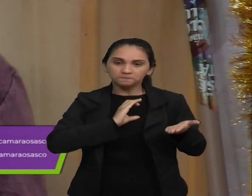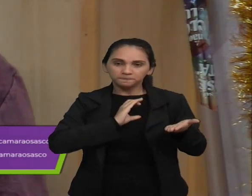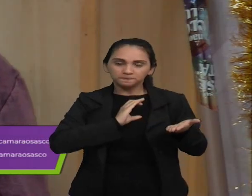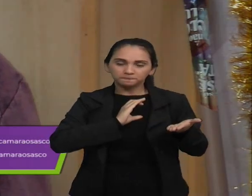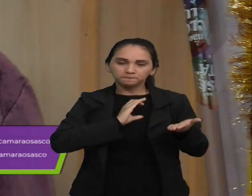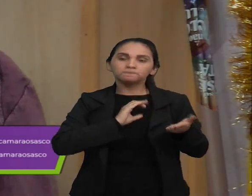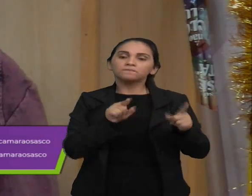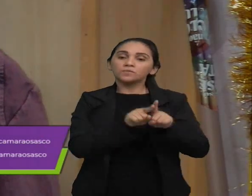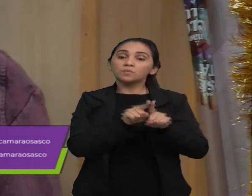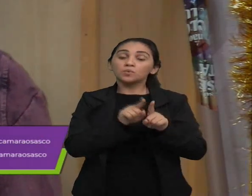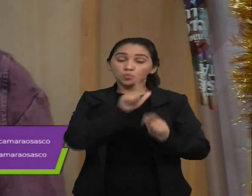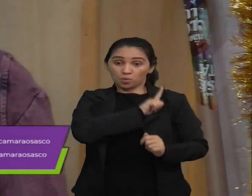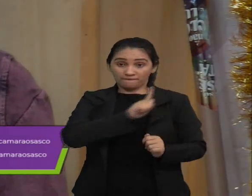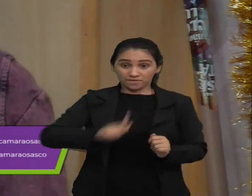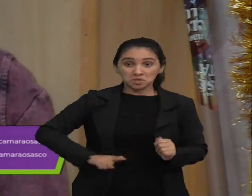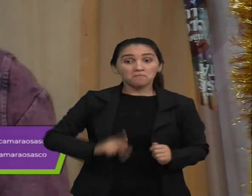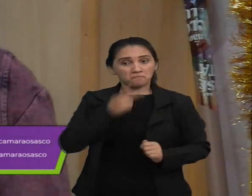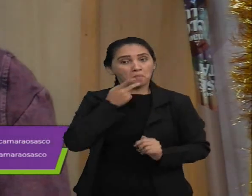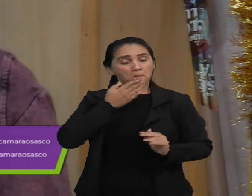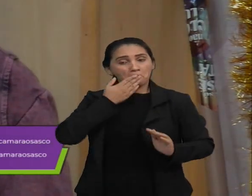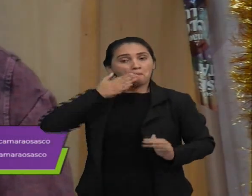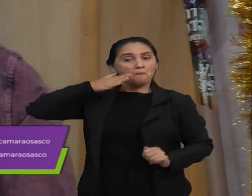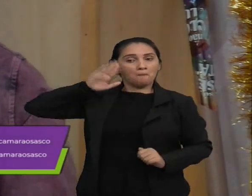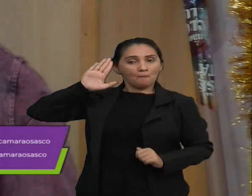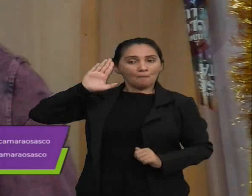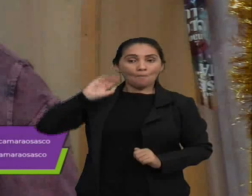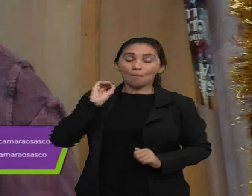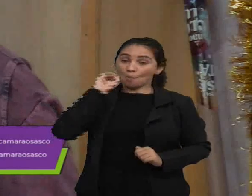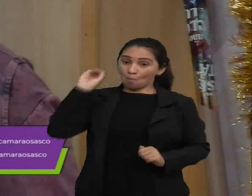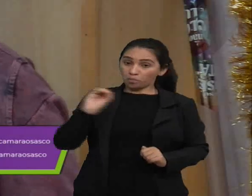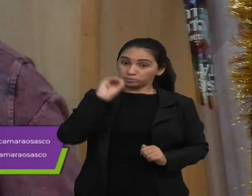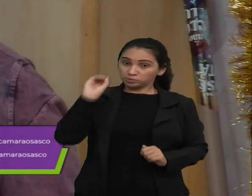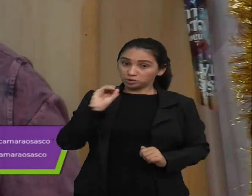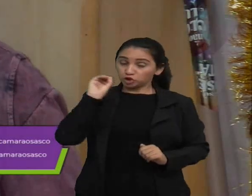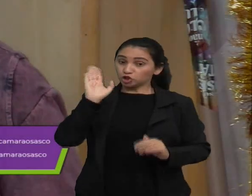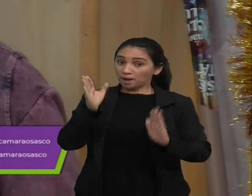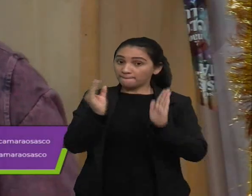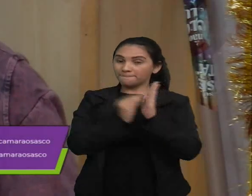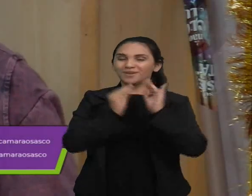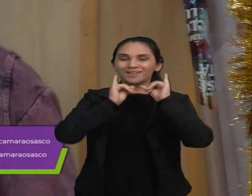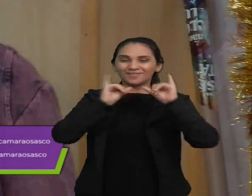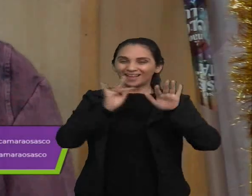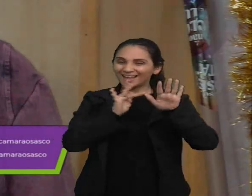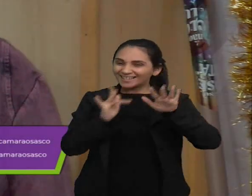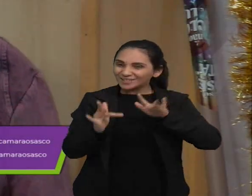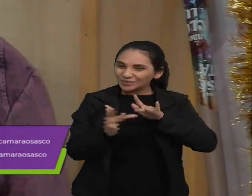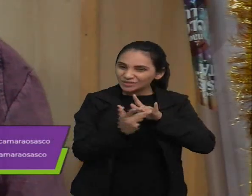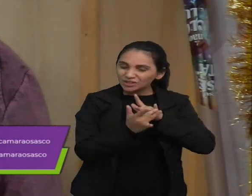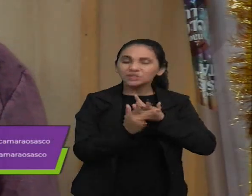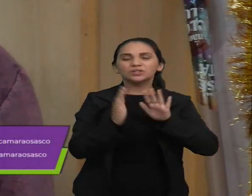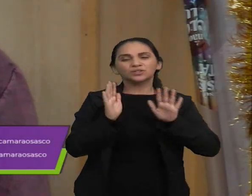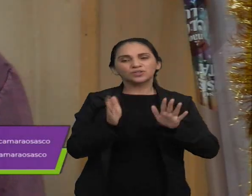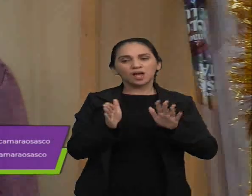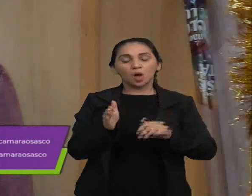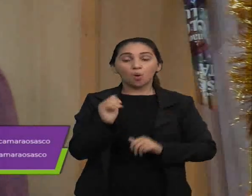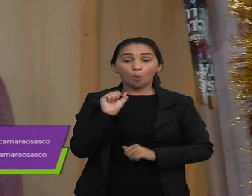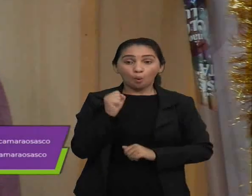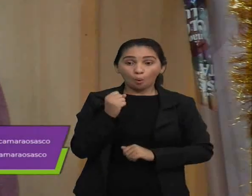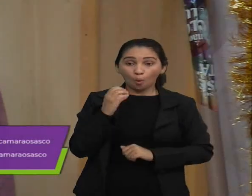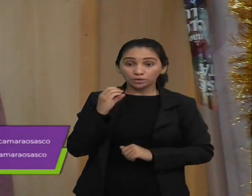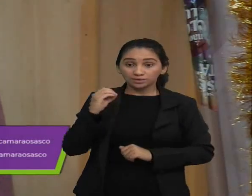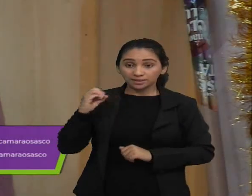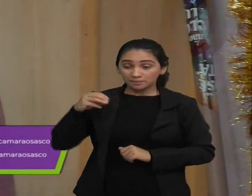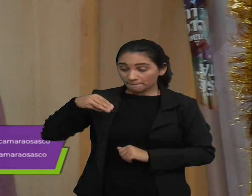E o governador prometeu para Osasco, me parece que ele até colocou isso nas redes sociais, por volta de 800